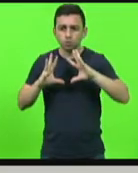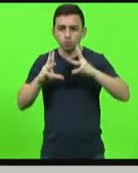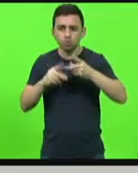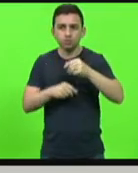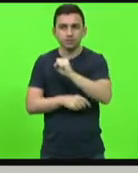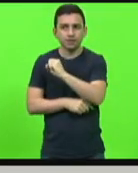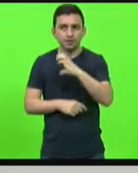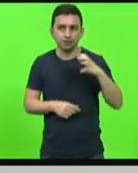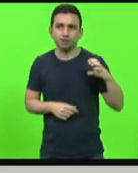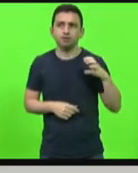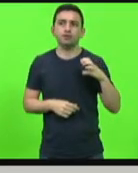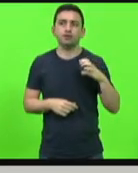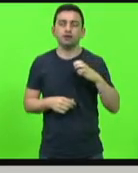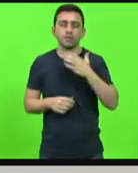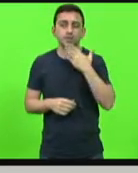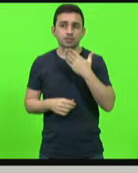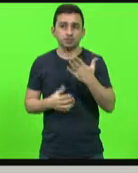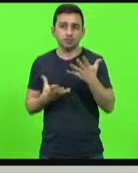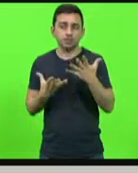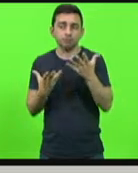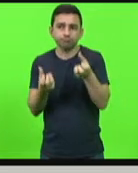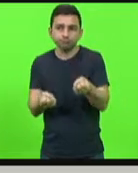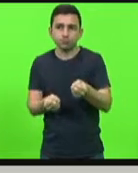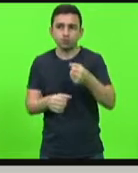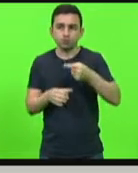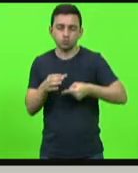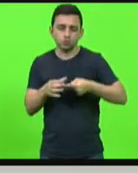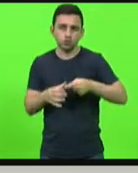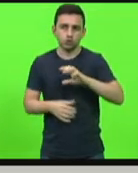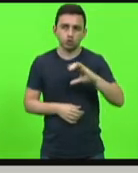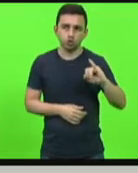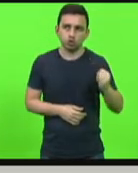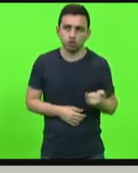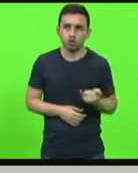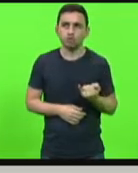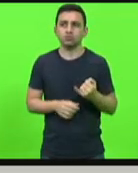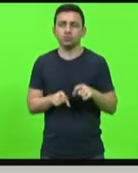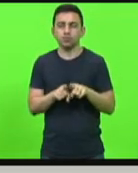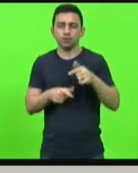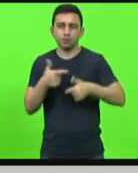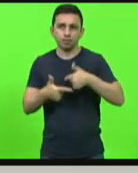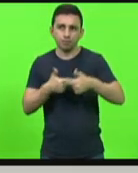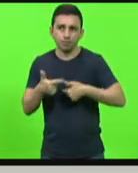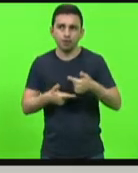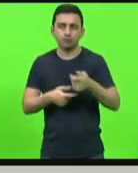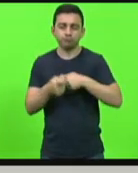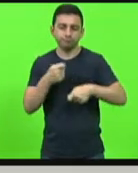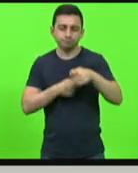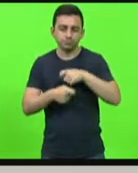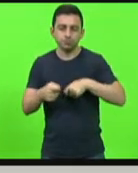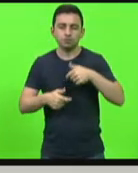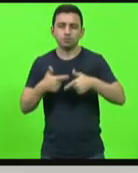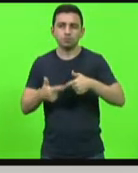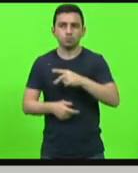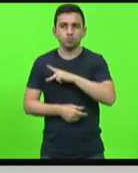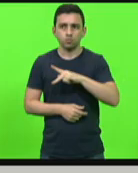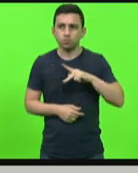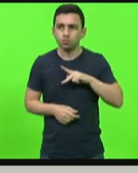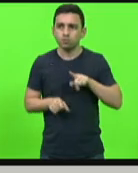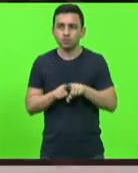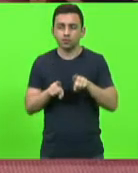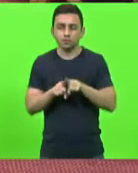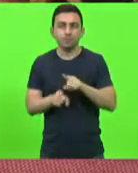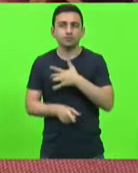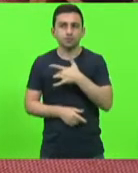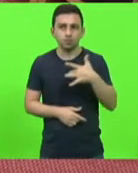Catarina, com pareceres favoráveis das comissões de Constituição e Justiça, Comissão de Trabalho, Administração e Serviço Público e Comissão de